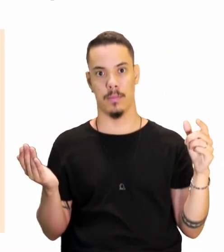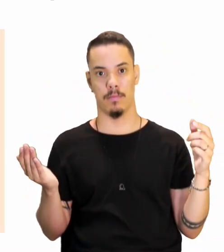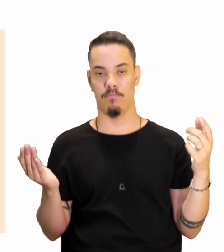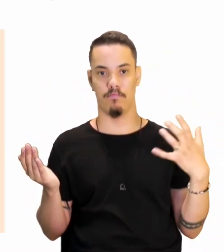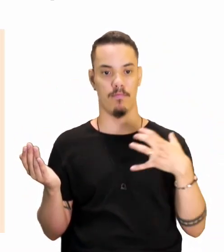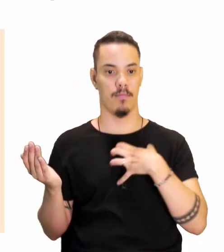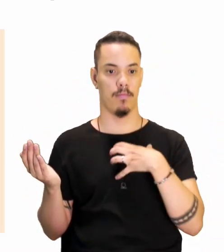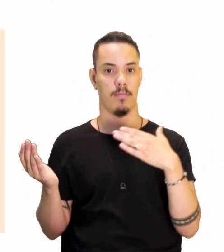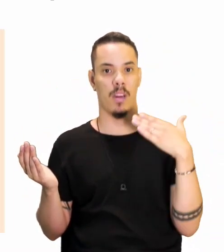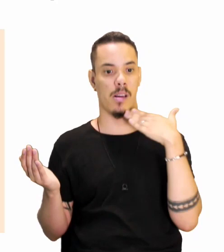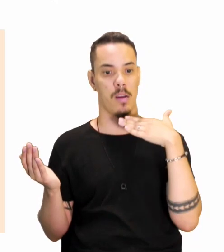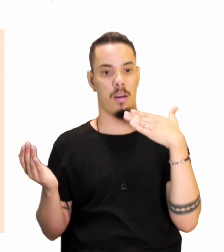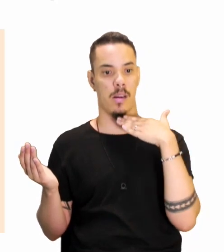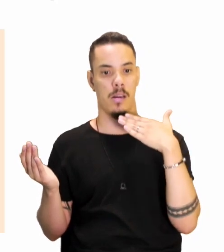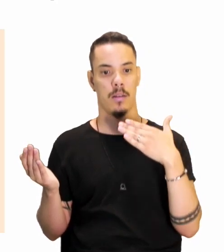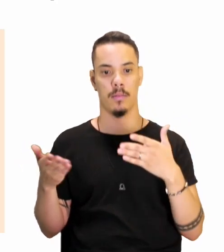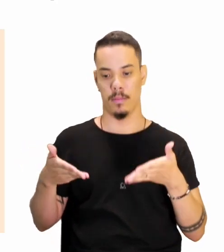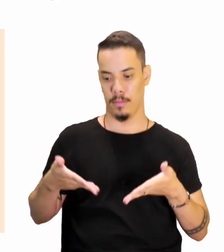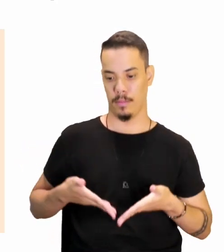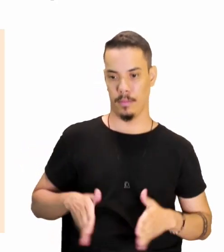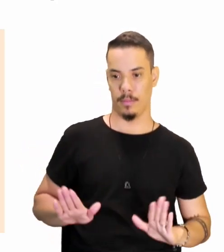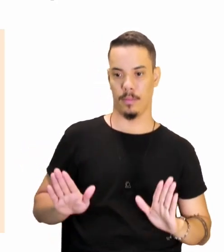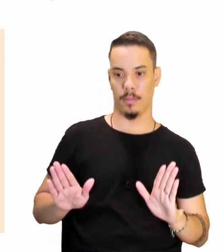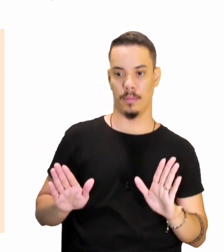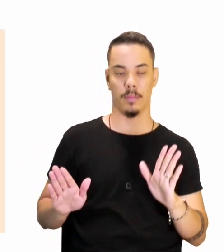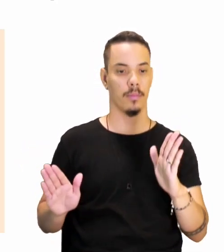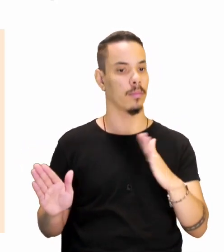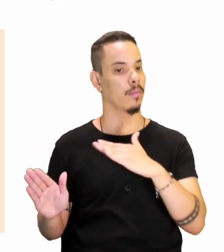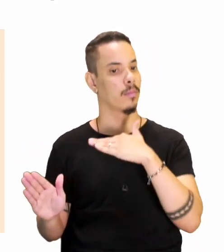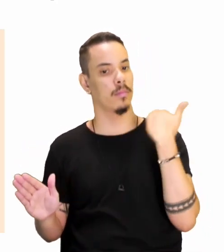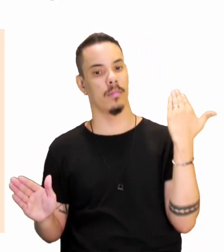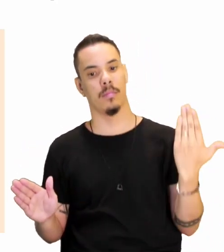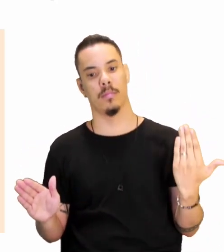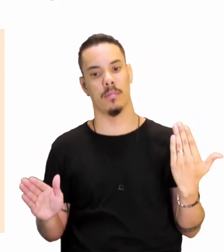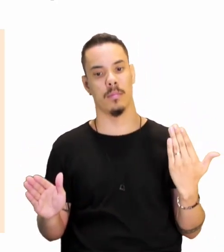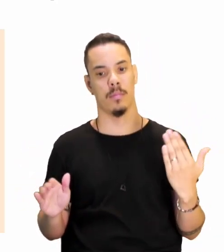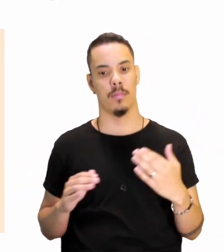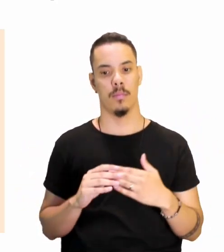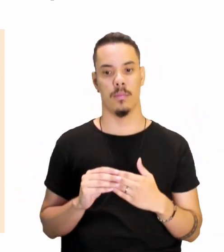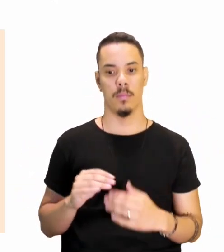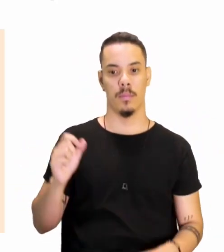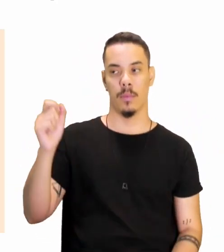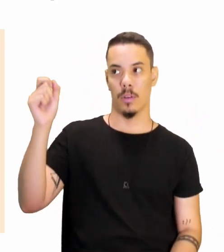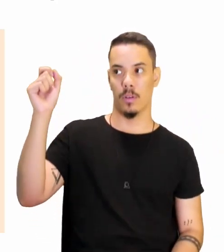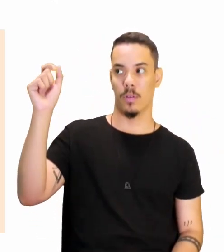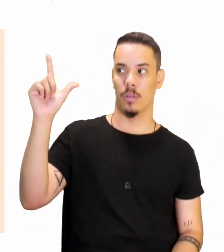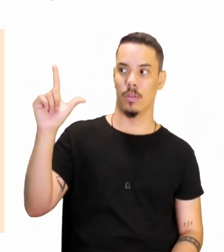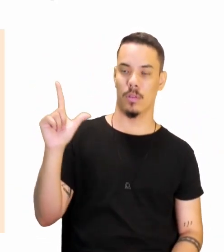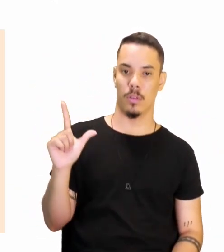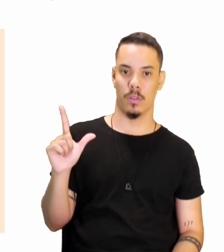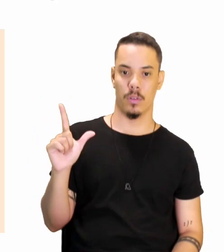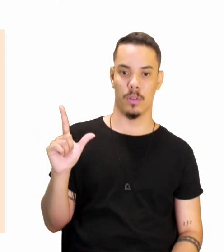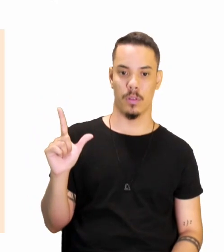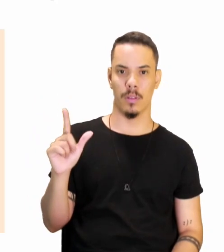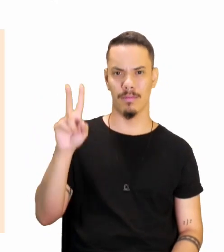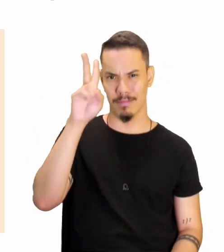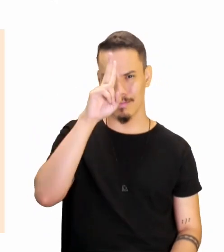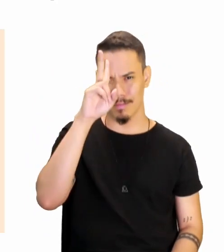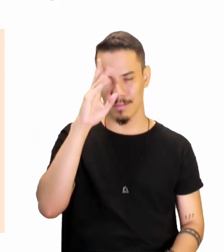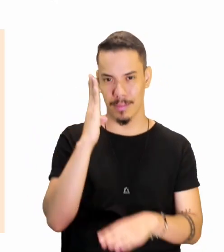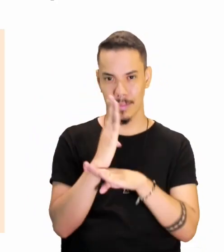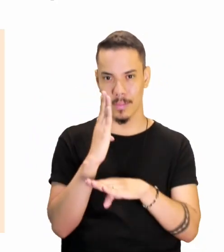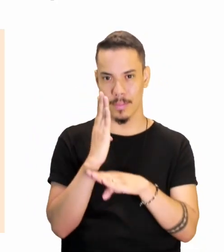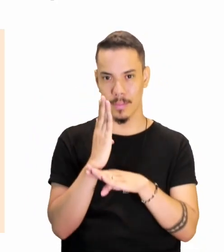decrepitude, né? Nascimento versus o quê? Morte. Quando lá estava o barroco, lembra lá